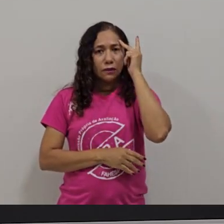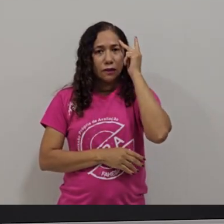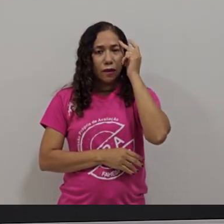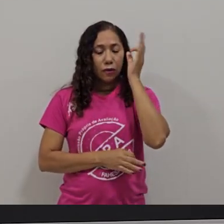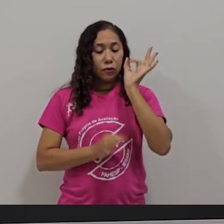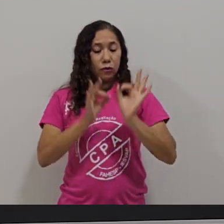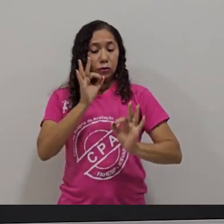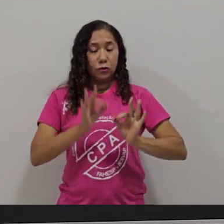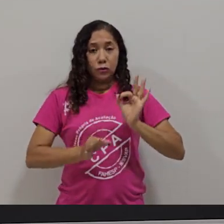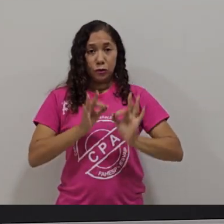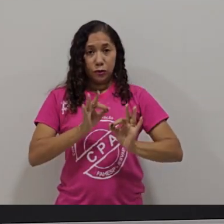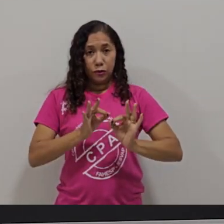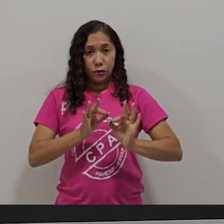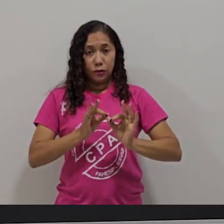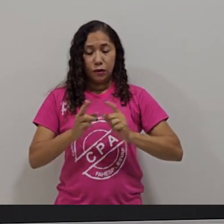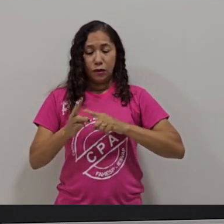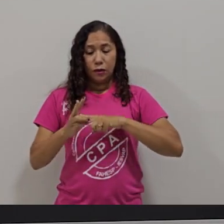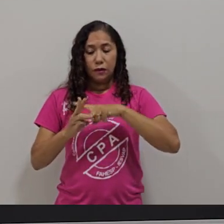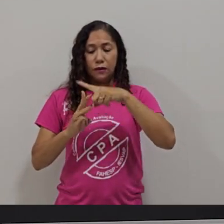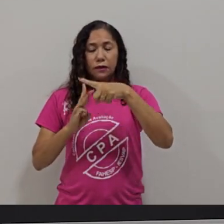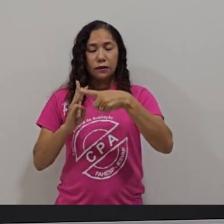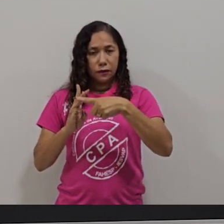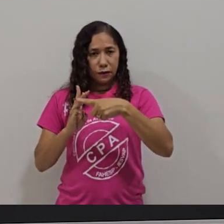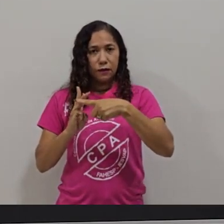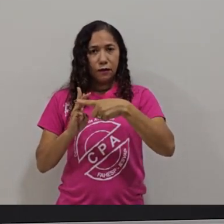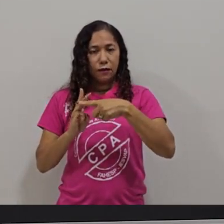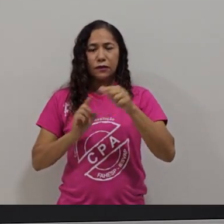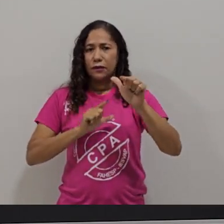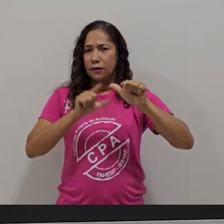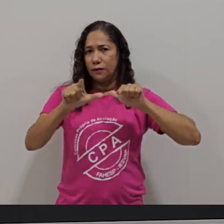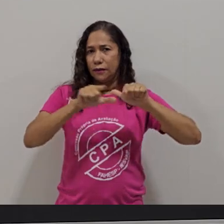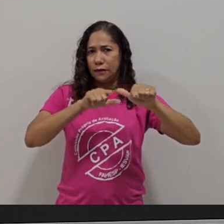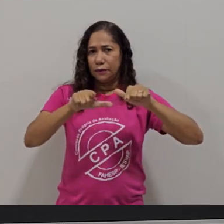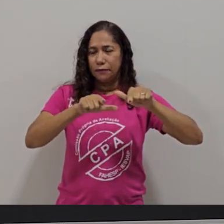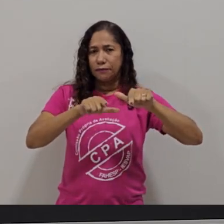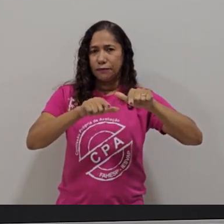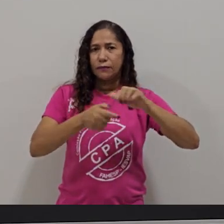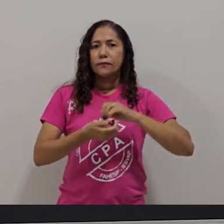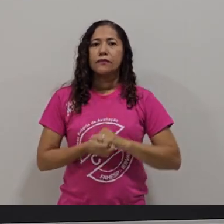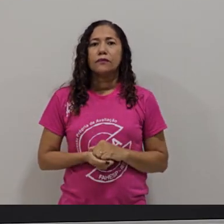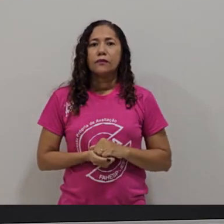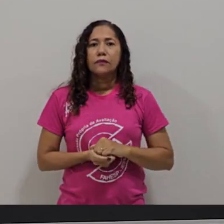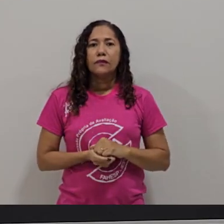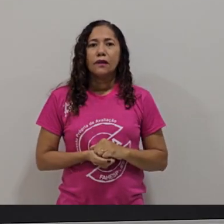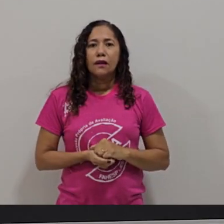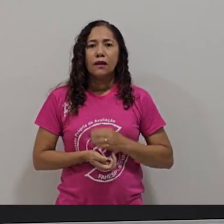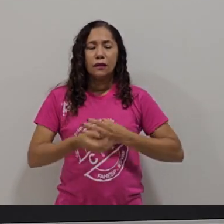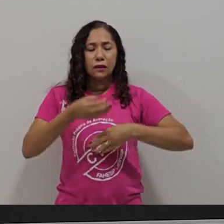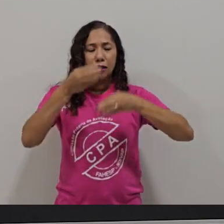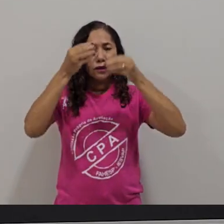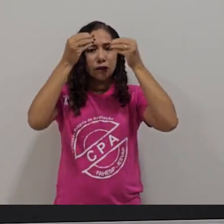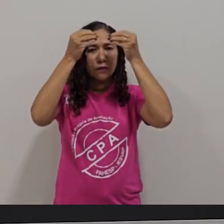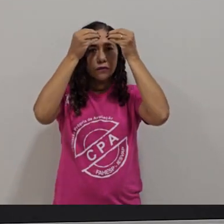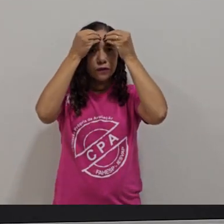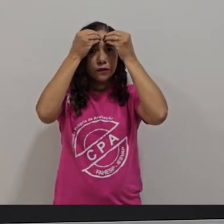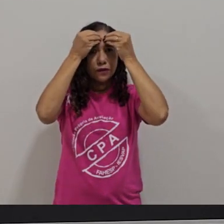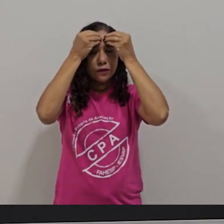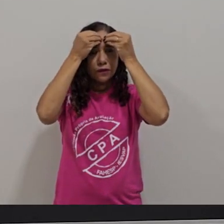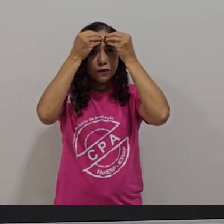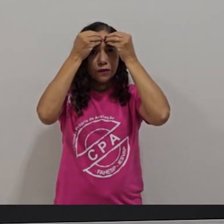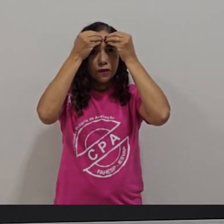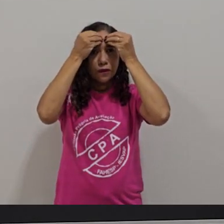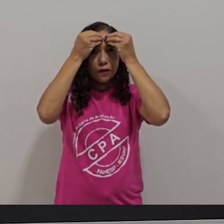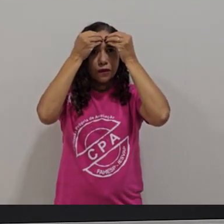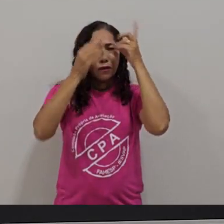do judiciário, desses 3 órgãos que a gente vai trabalhar, eles compreendam minimamente